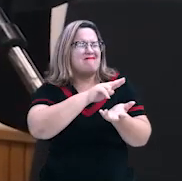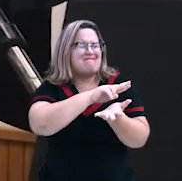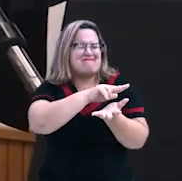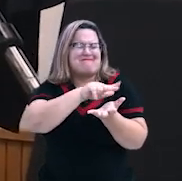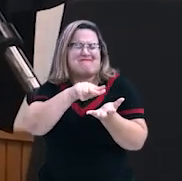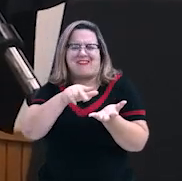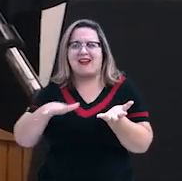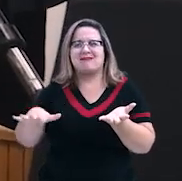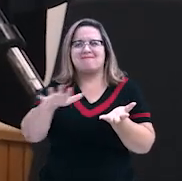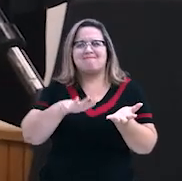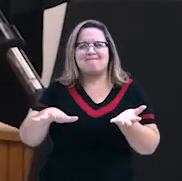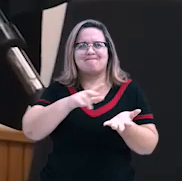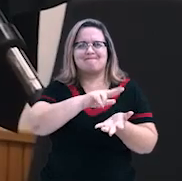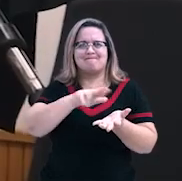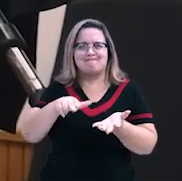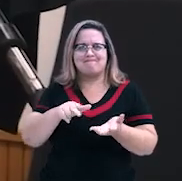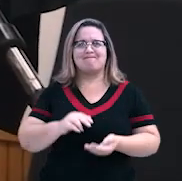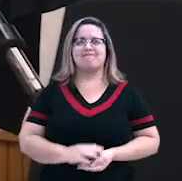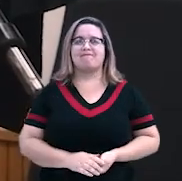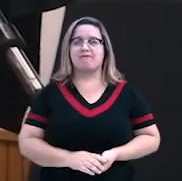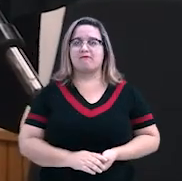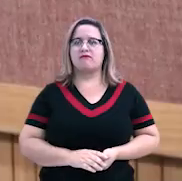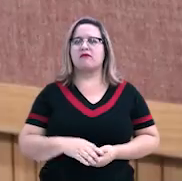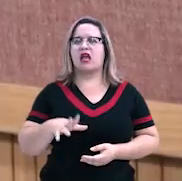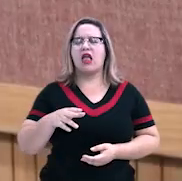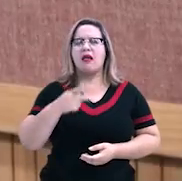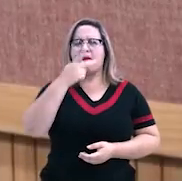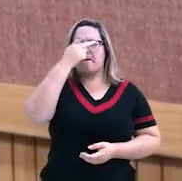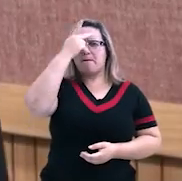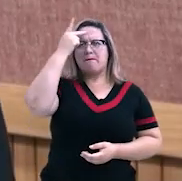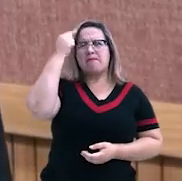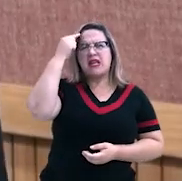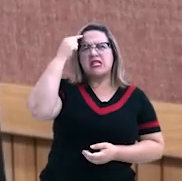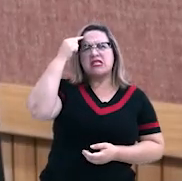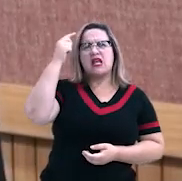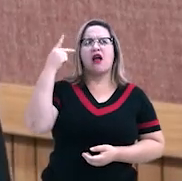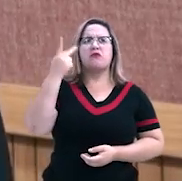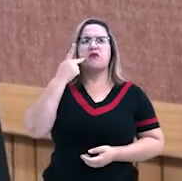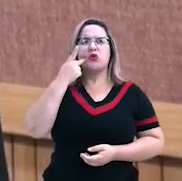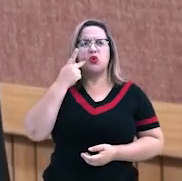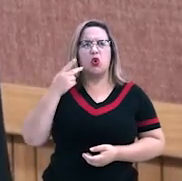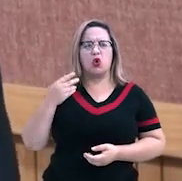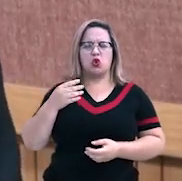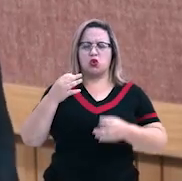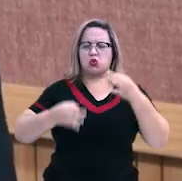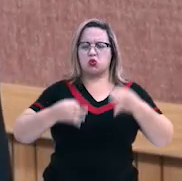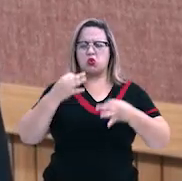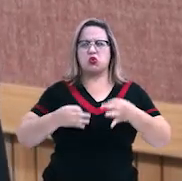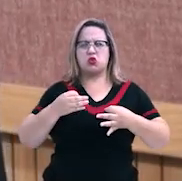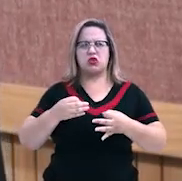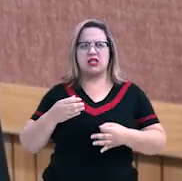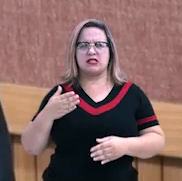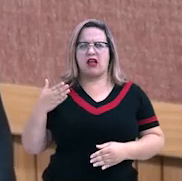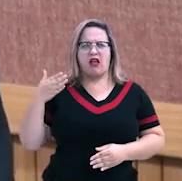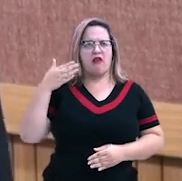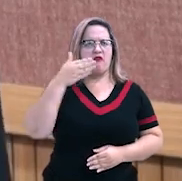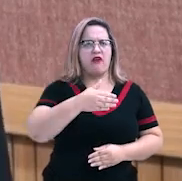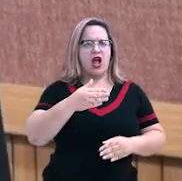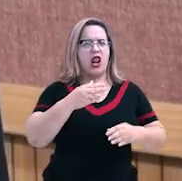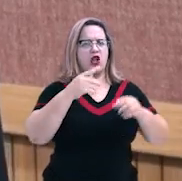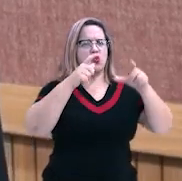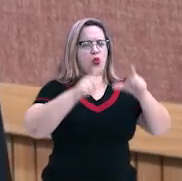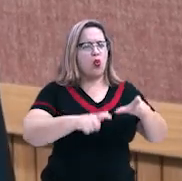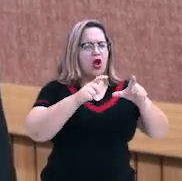nas mais diversas áreas. É impensável que um promotor de justiça não vai estar na sua promotoria, na sua cidade, de